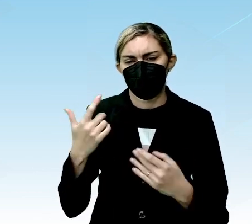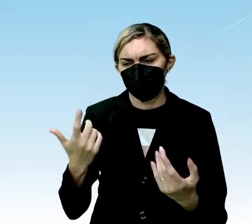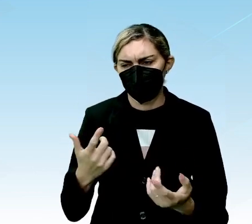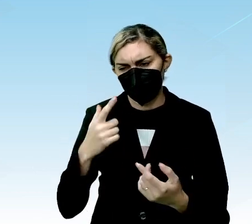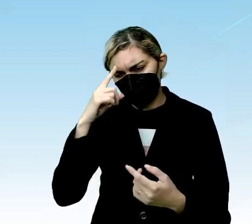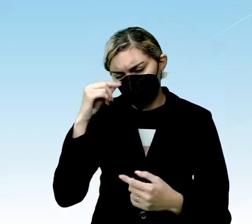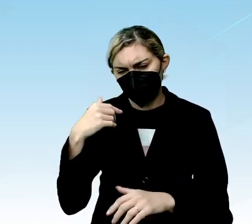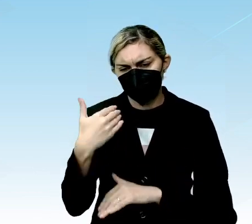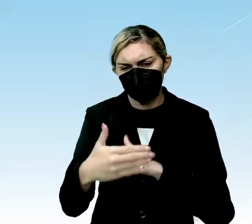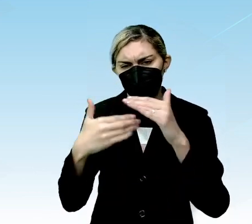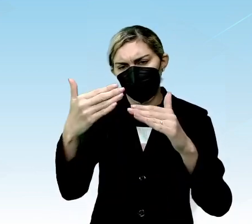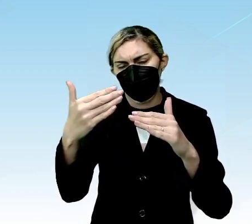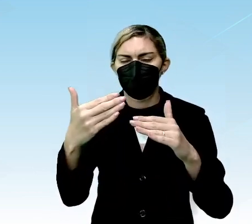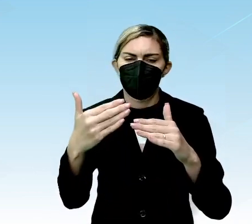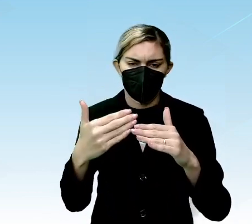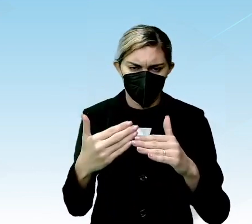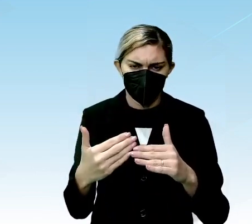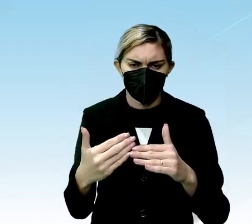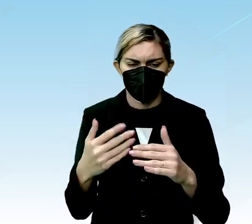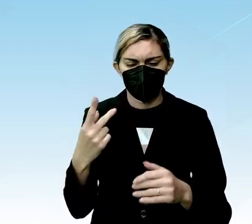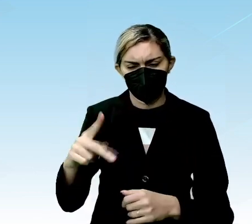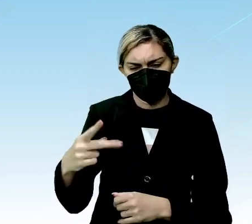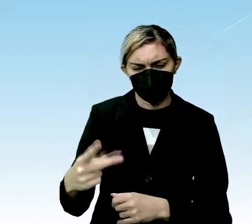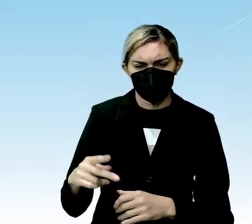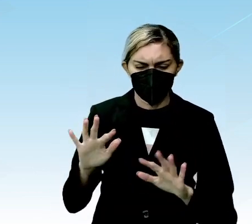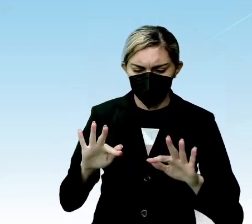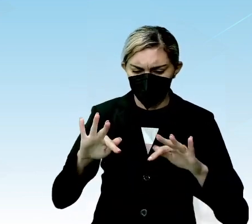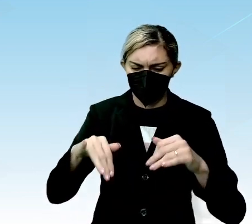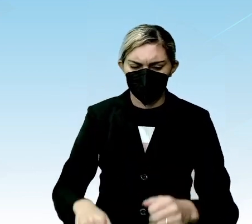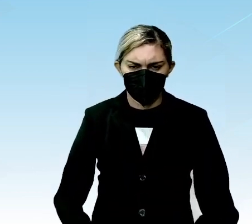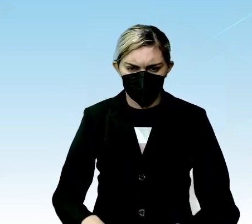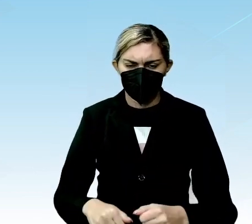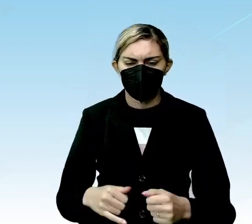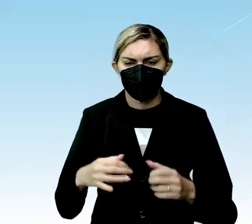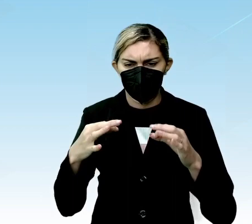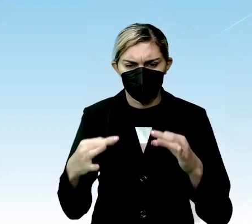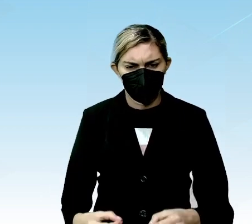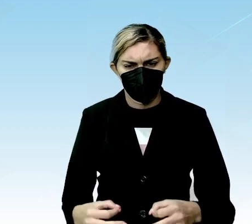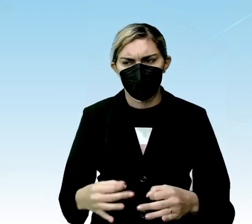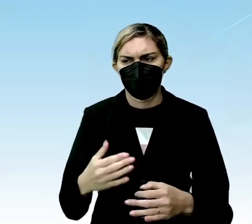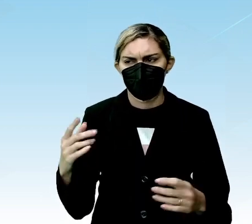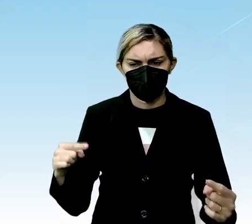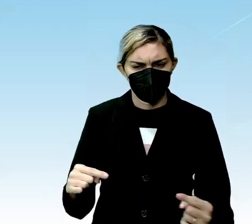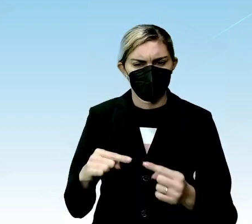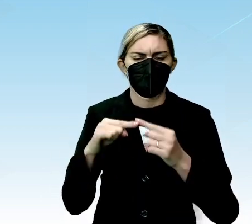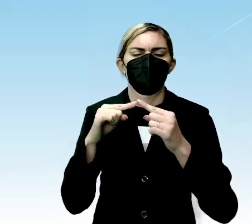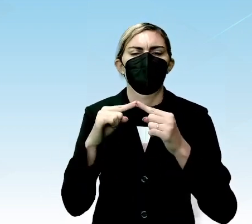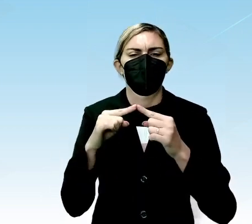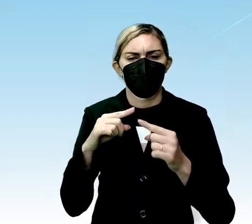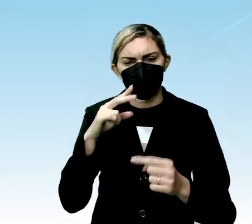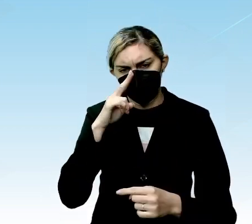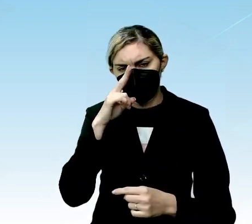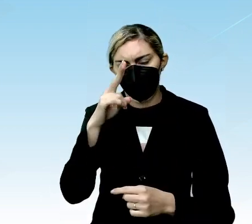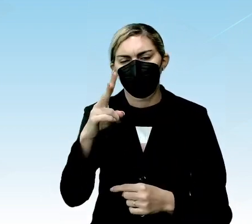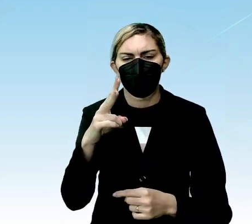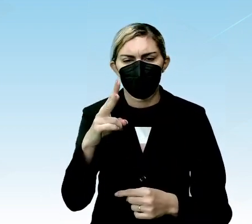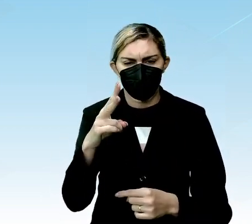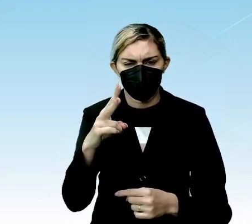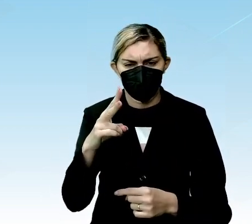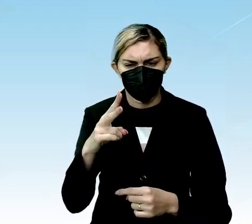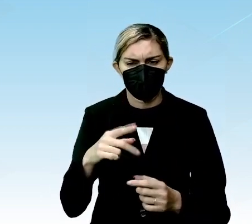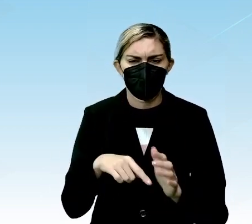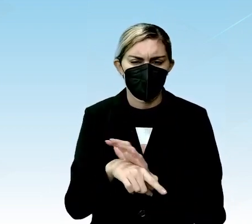do desenvolvimento espiritual. Esse final, justamente aqui, é impactante, é forte, é a